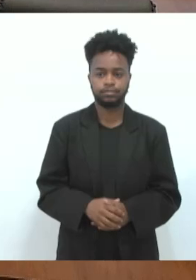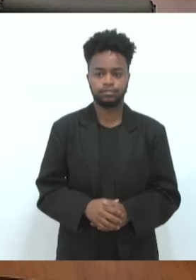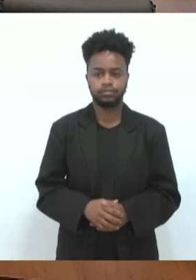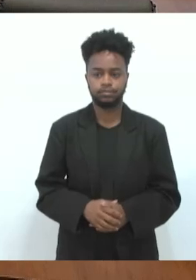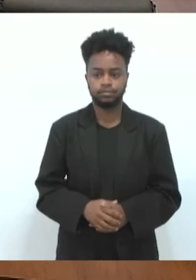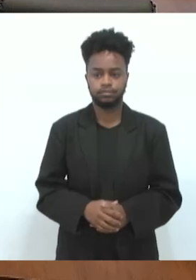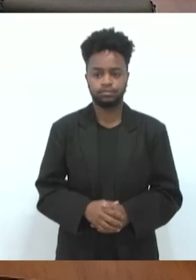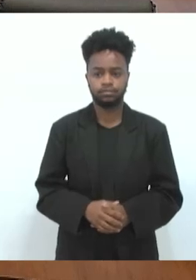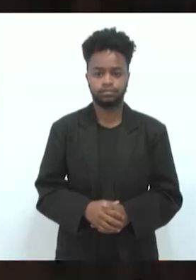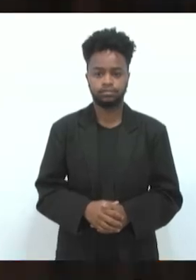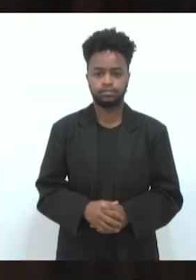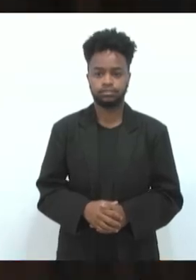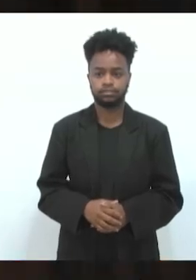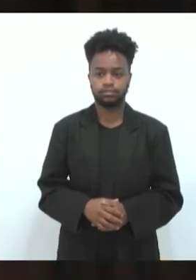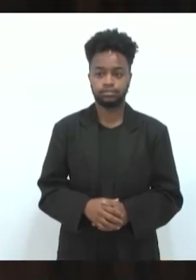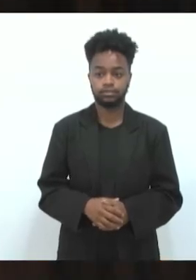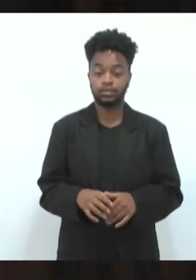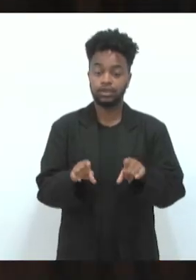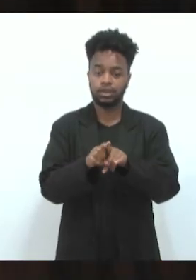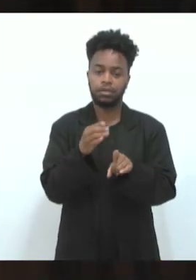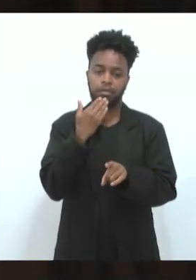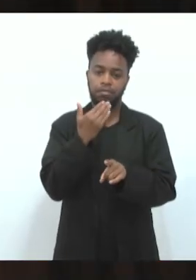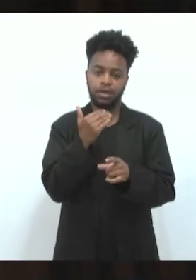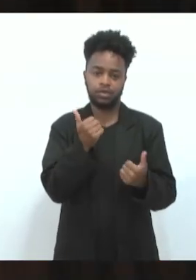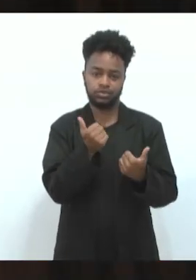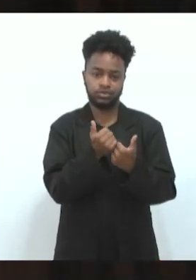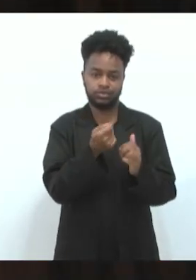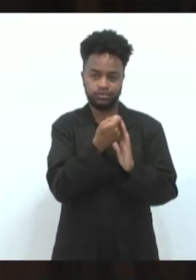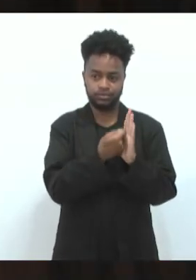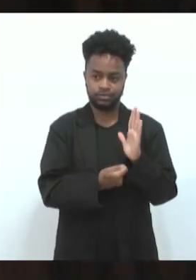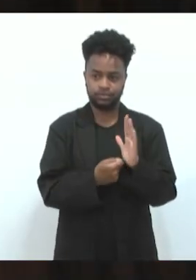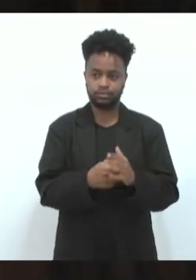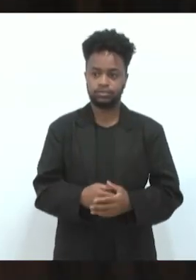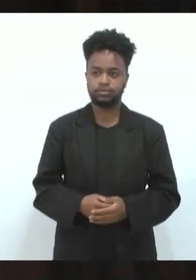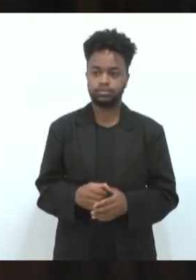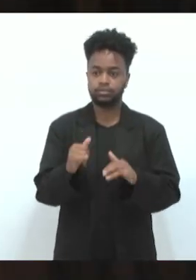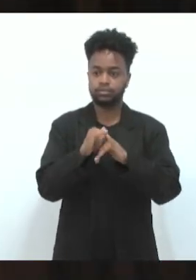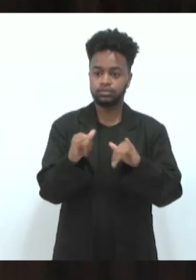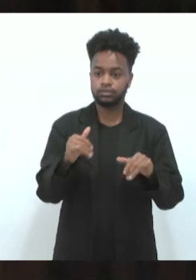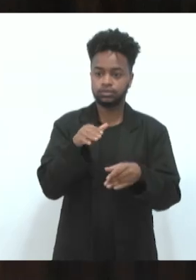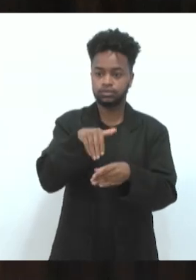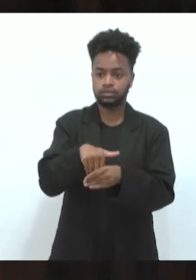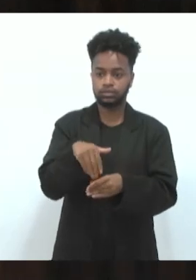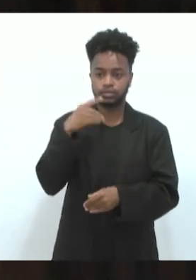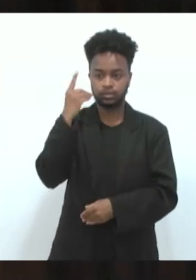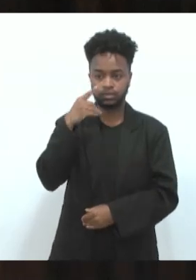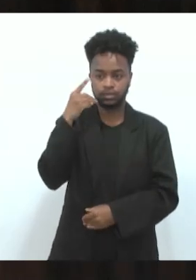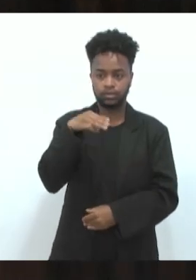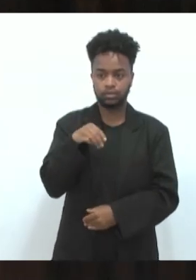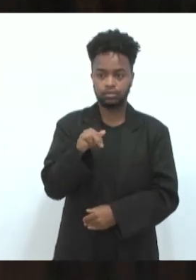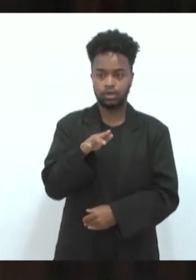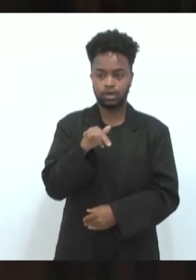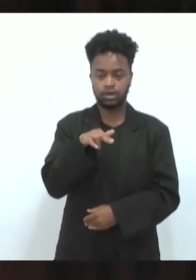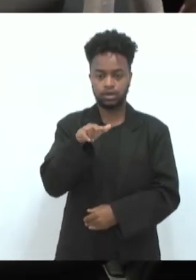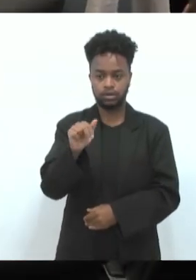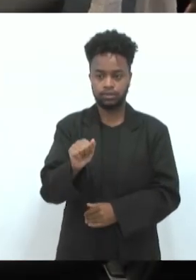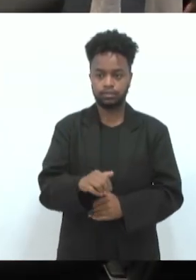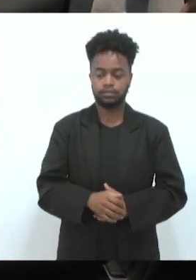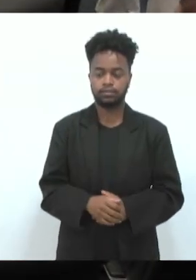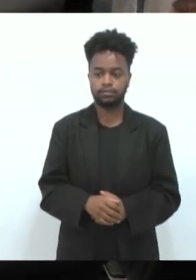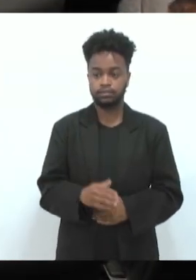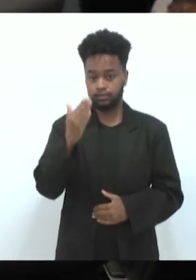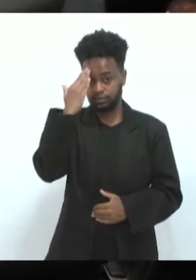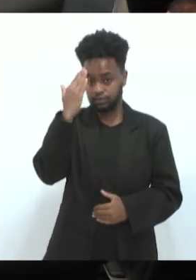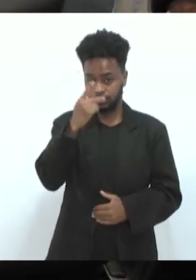Para a declaração de E também peço, claro, a coautoria. Para a declaração de voto, deputada Marina do MST.